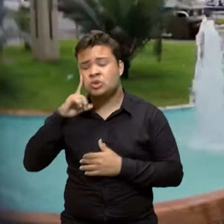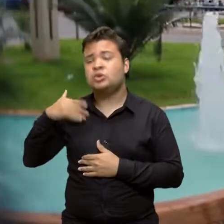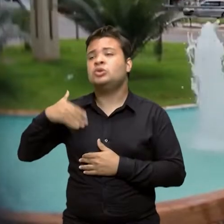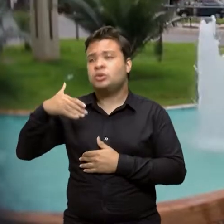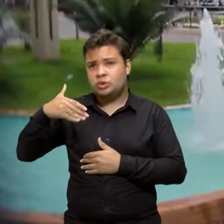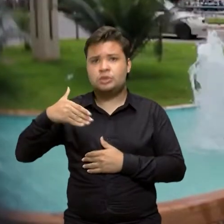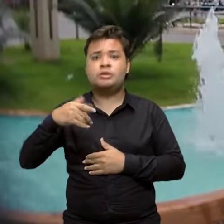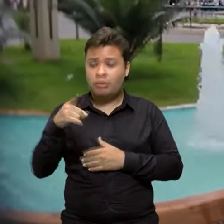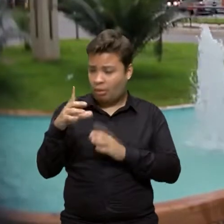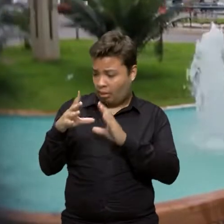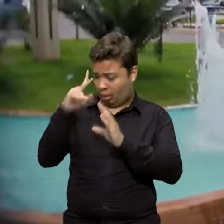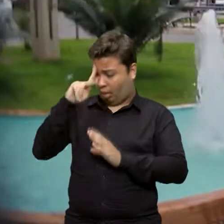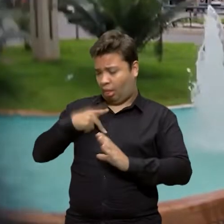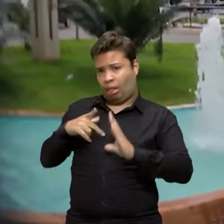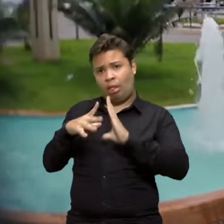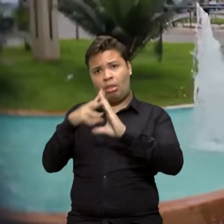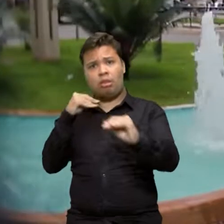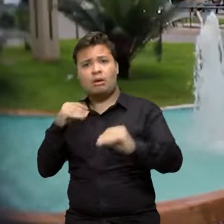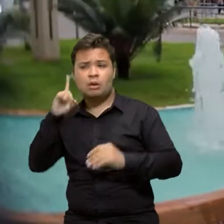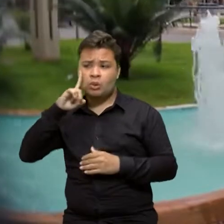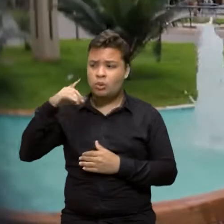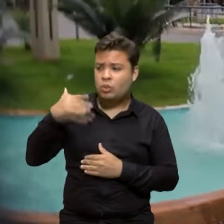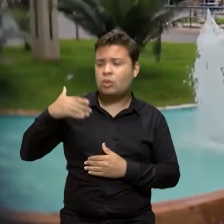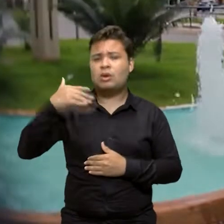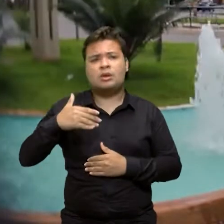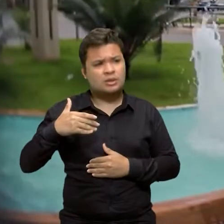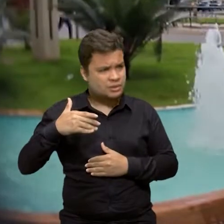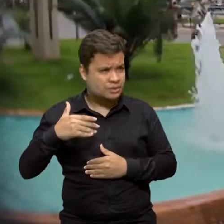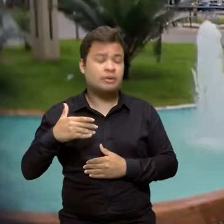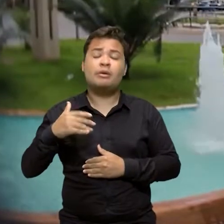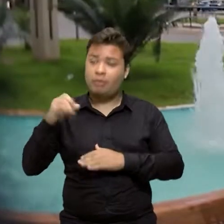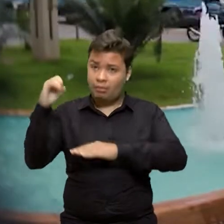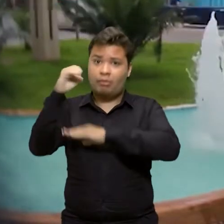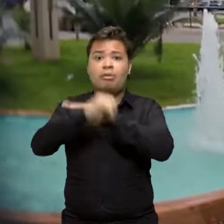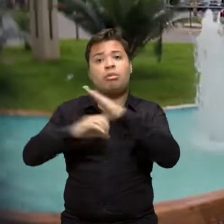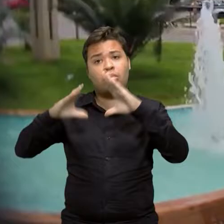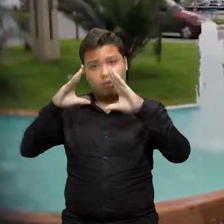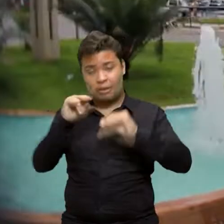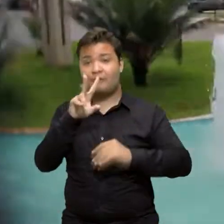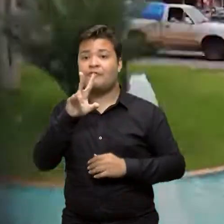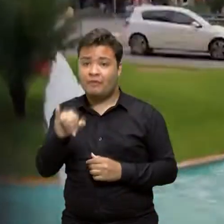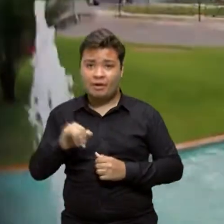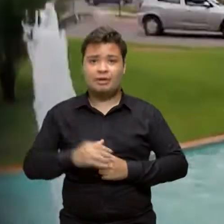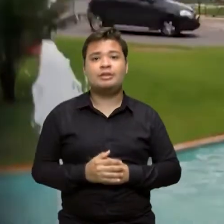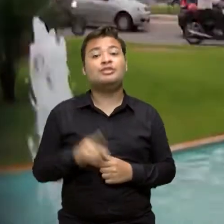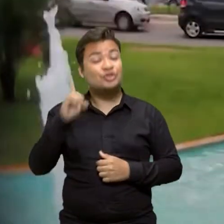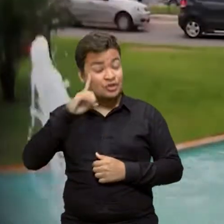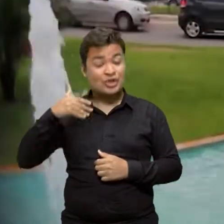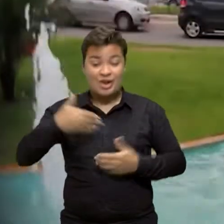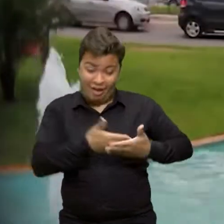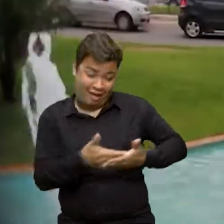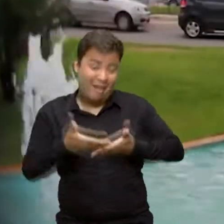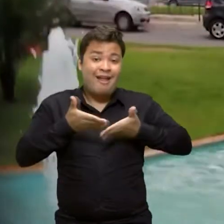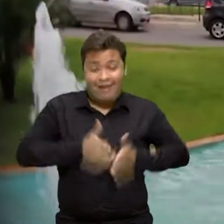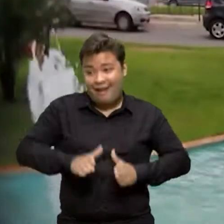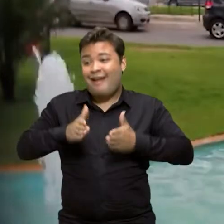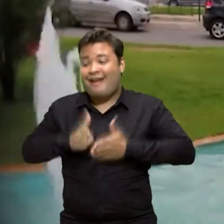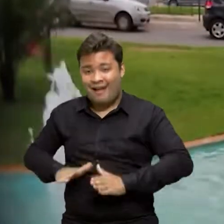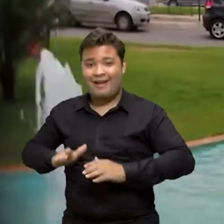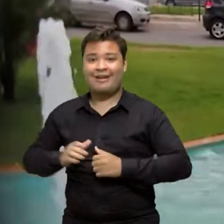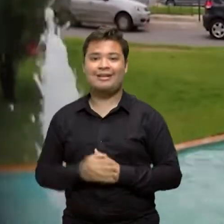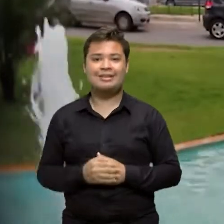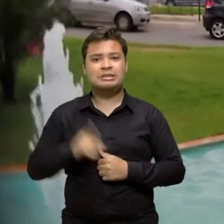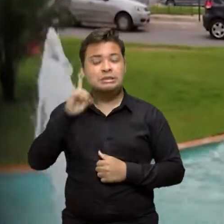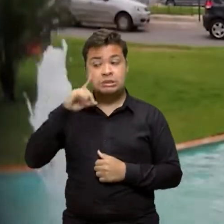de você, todo dia vai anoitecer, todo dia nasce um bebê, todo dia eu posso